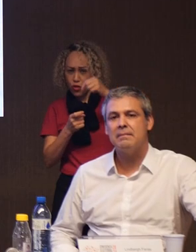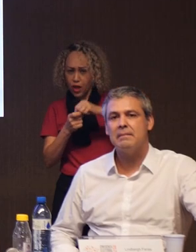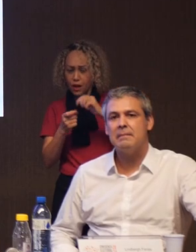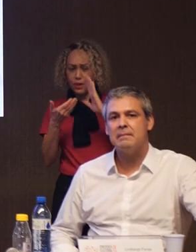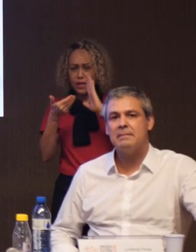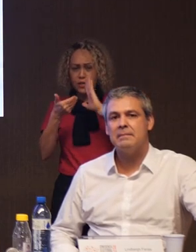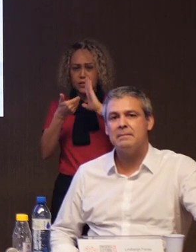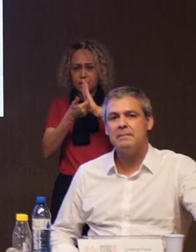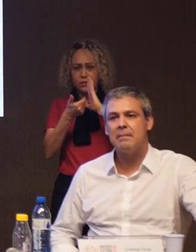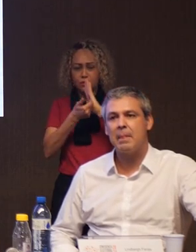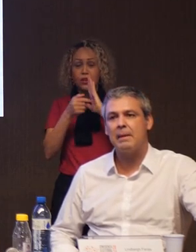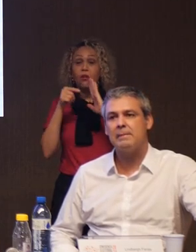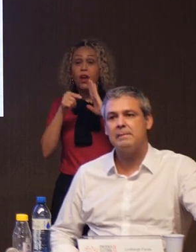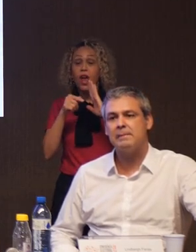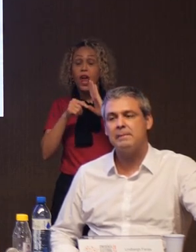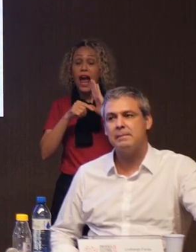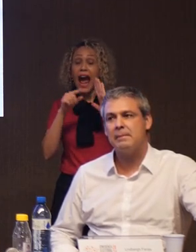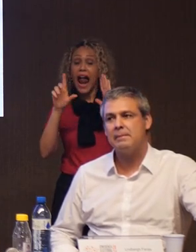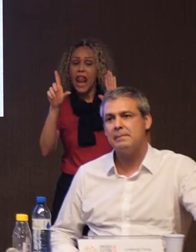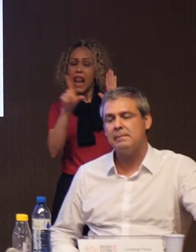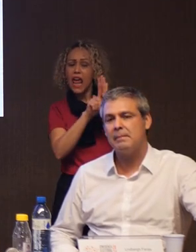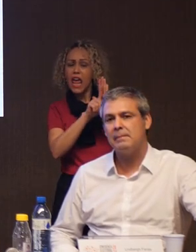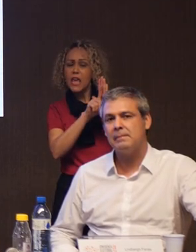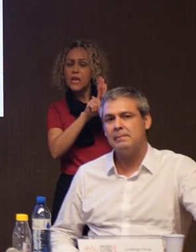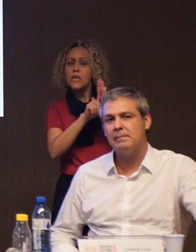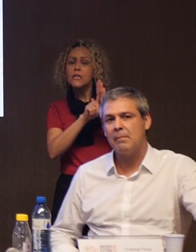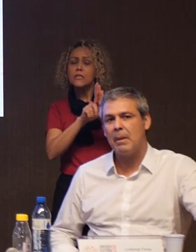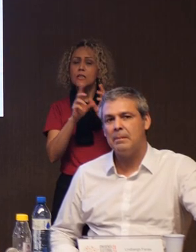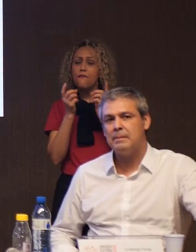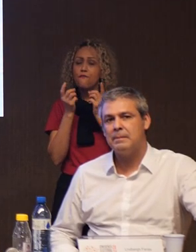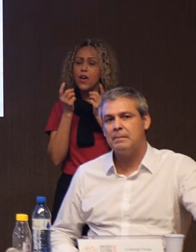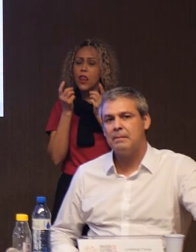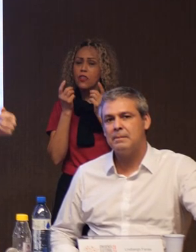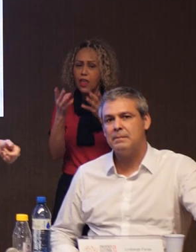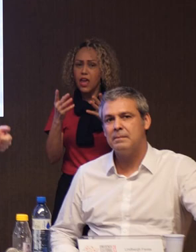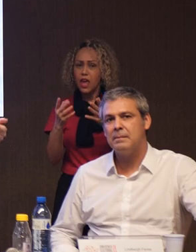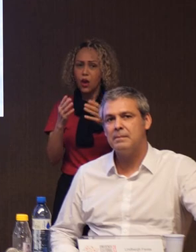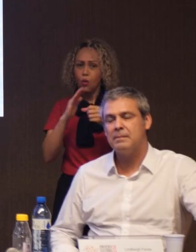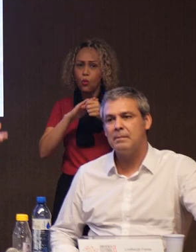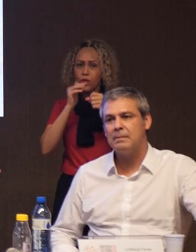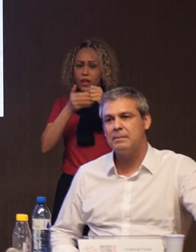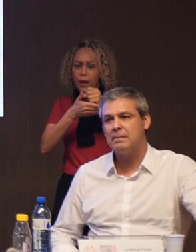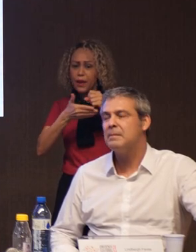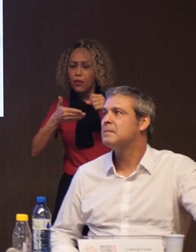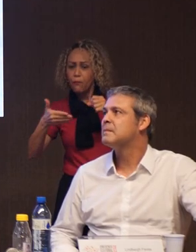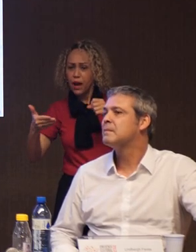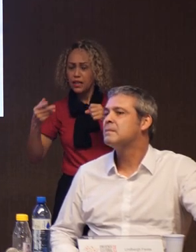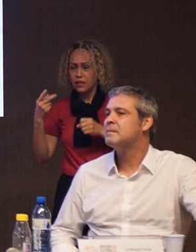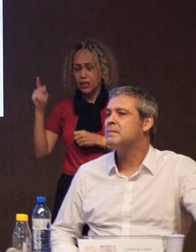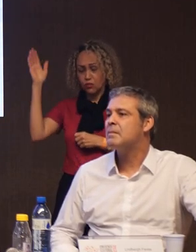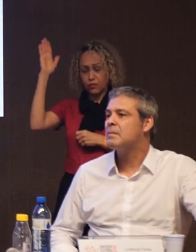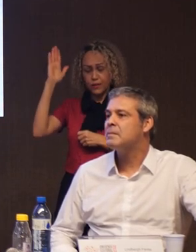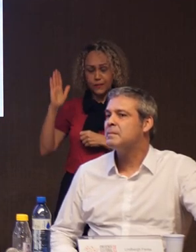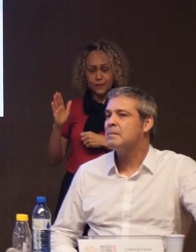que privatizou o saneamento básico no Brasil. Infelizmente, nós não tivemos votos de deputados e deputadas,